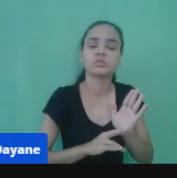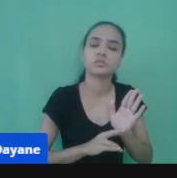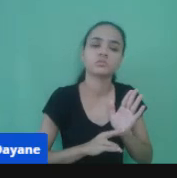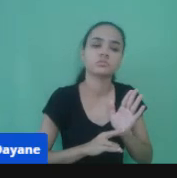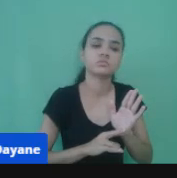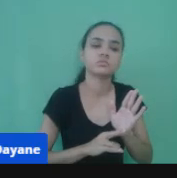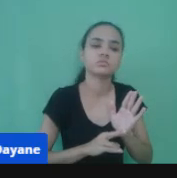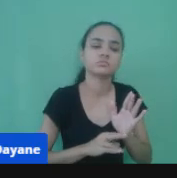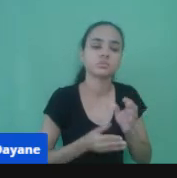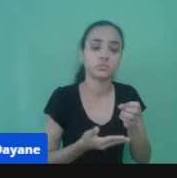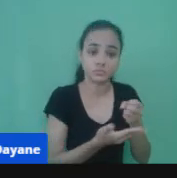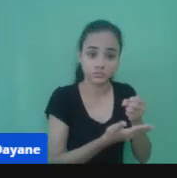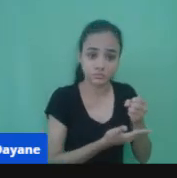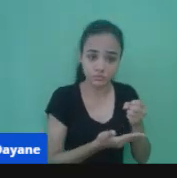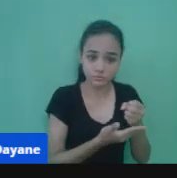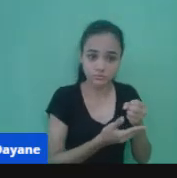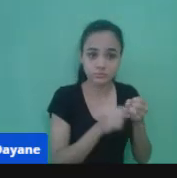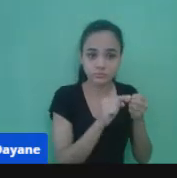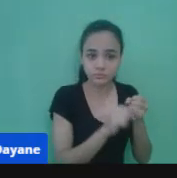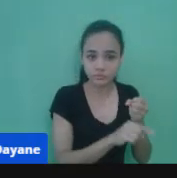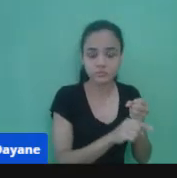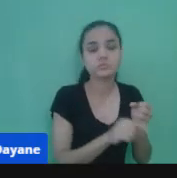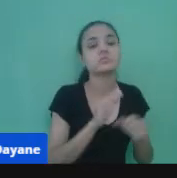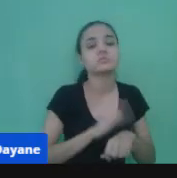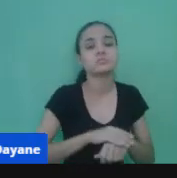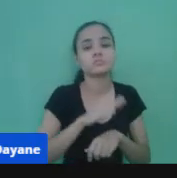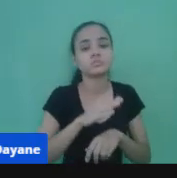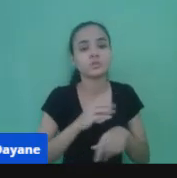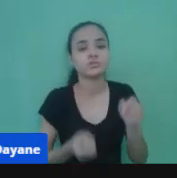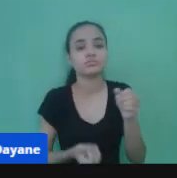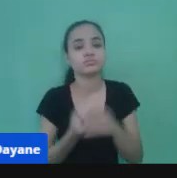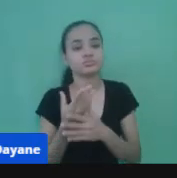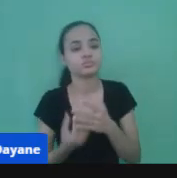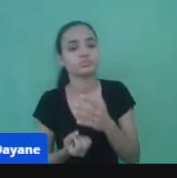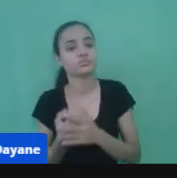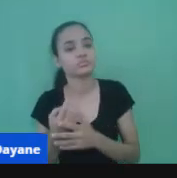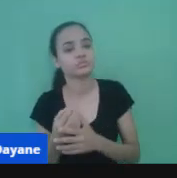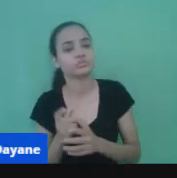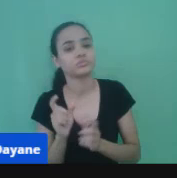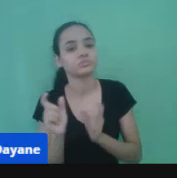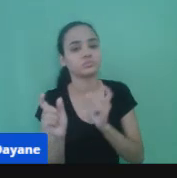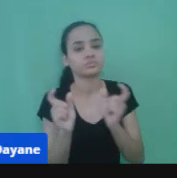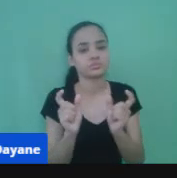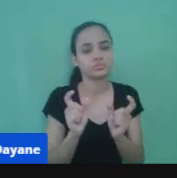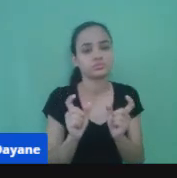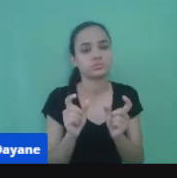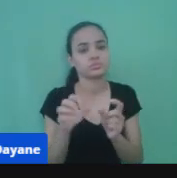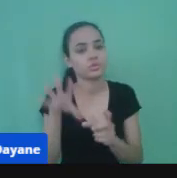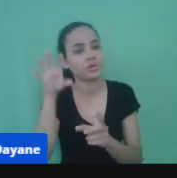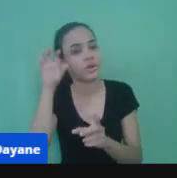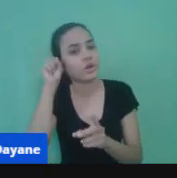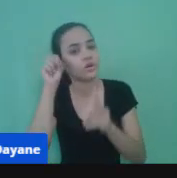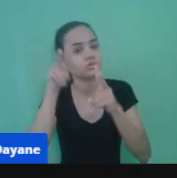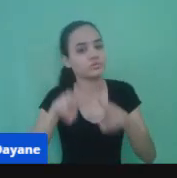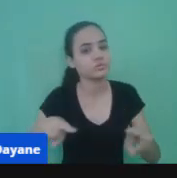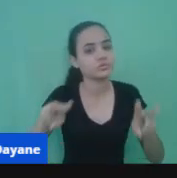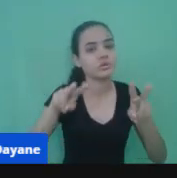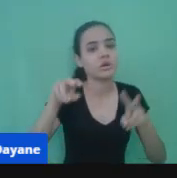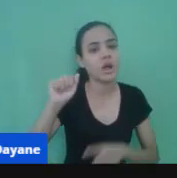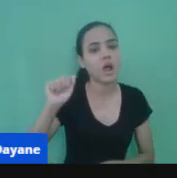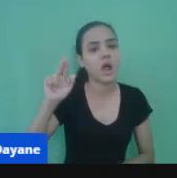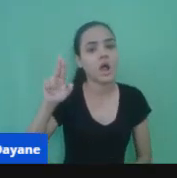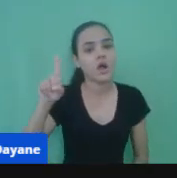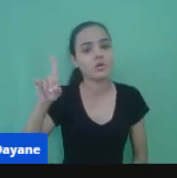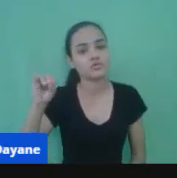mais surgiu esses termos, filme, audiovisual, cinema, etc., apareceu mais de 50 vezes